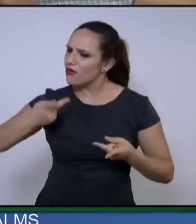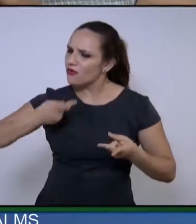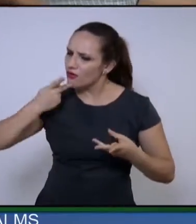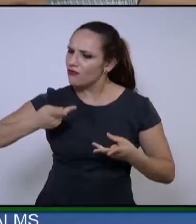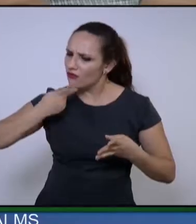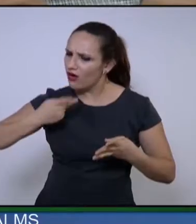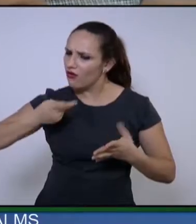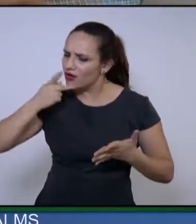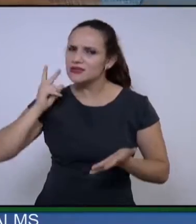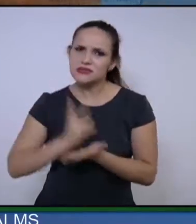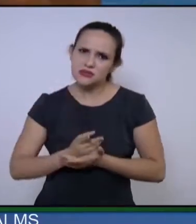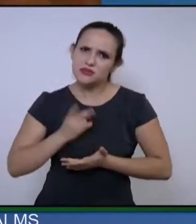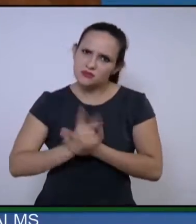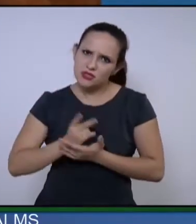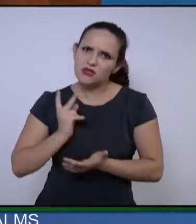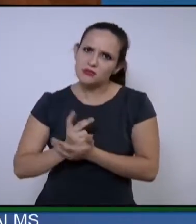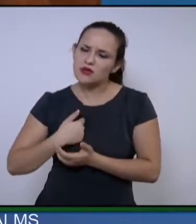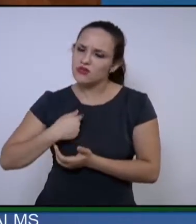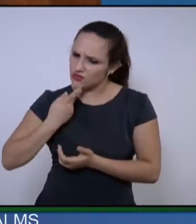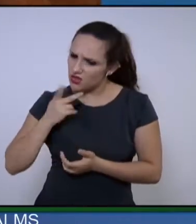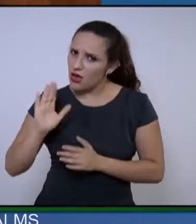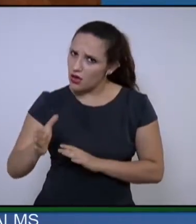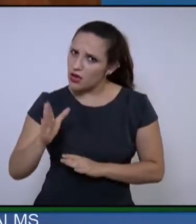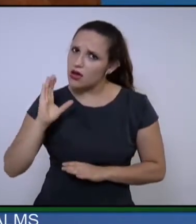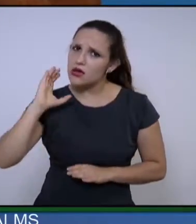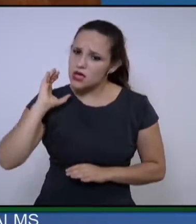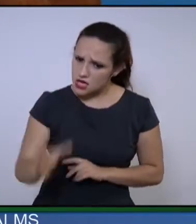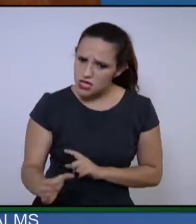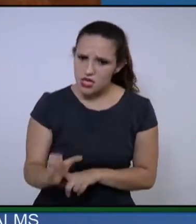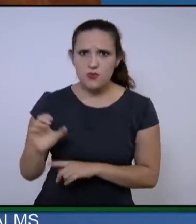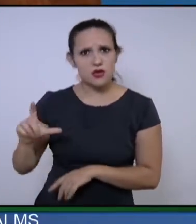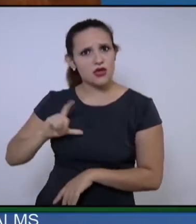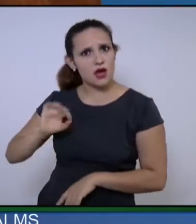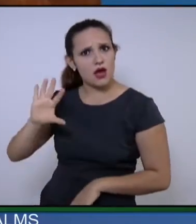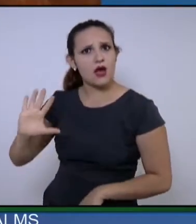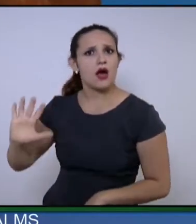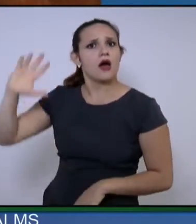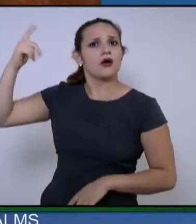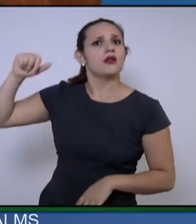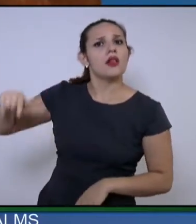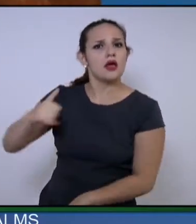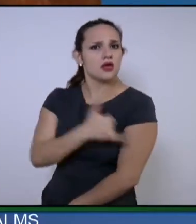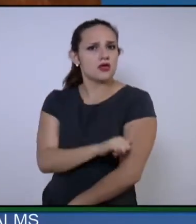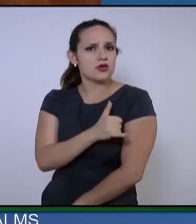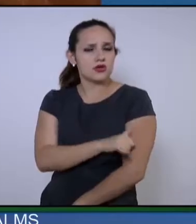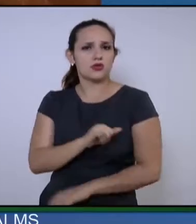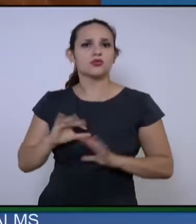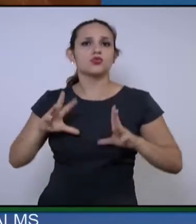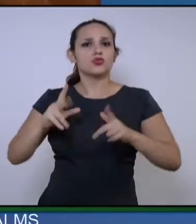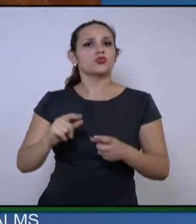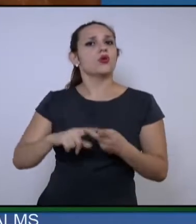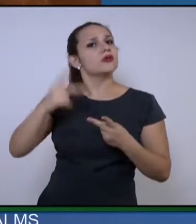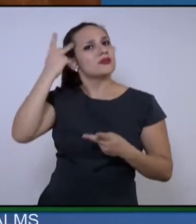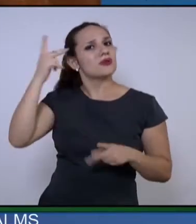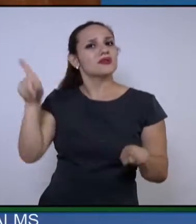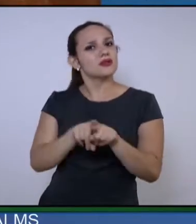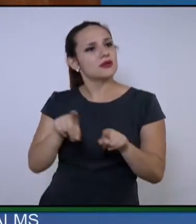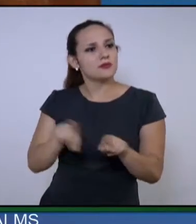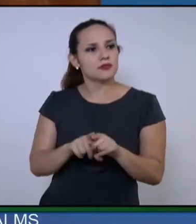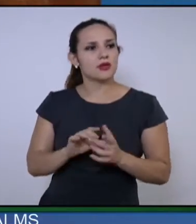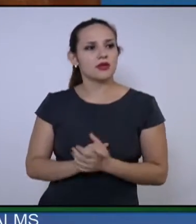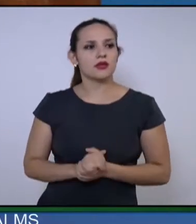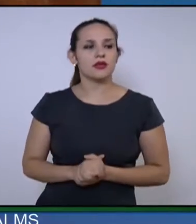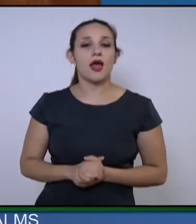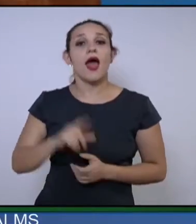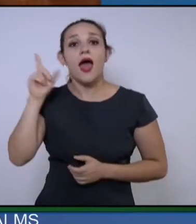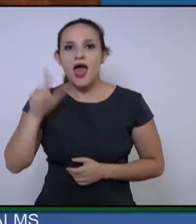mantra, dizendo que o crime que estampava as manchetes dos jornais de São Paulo e Rio de Janeiro passava